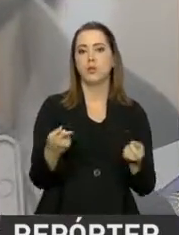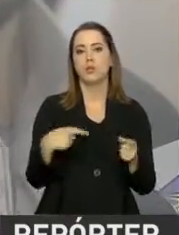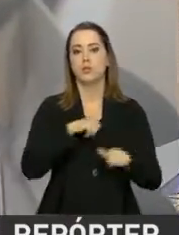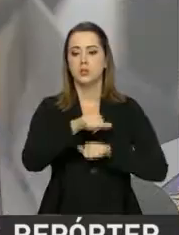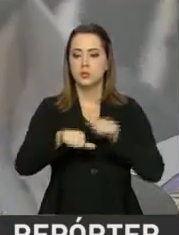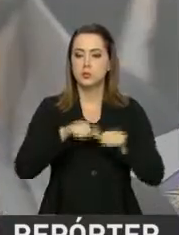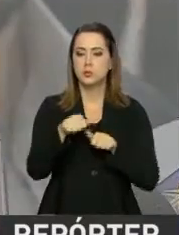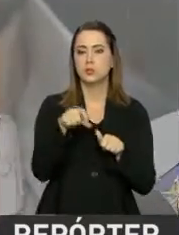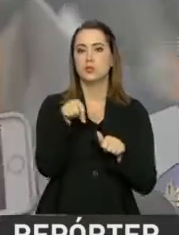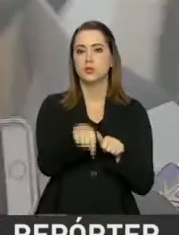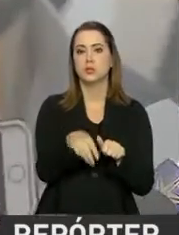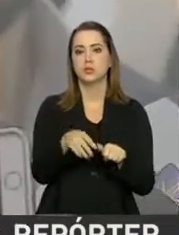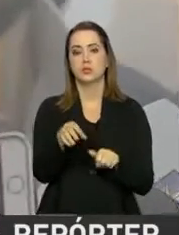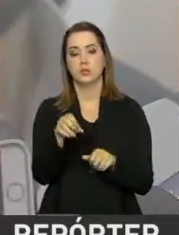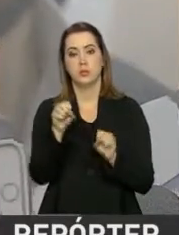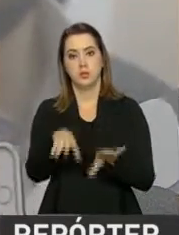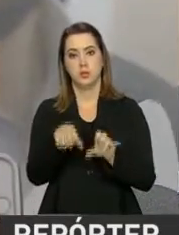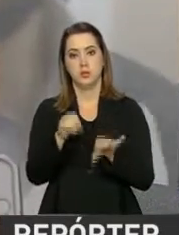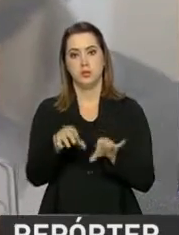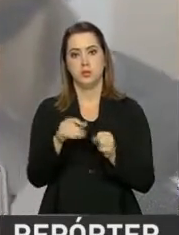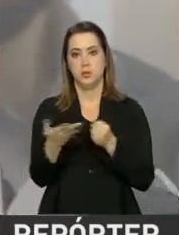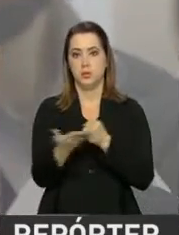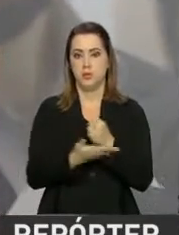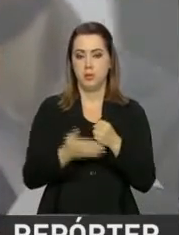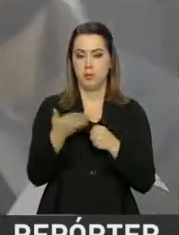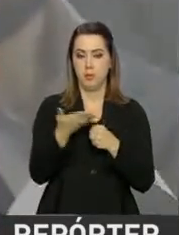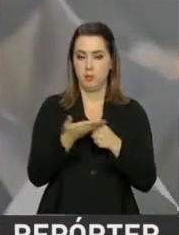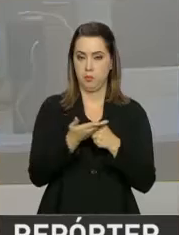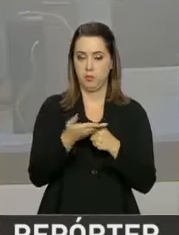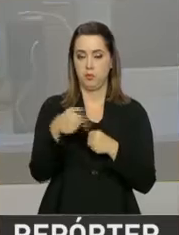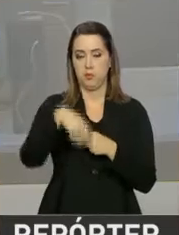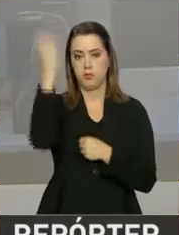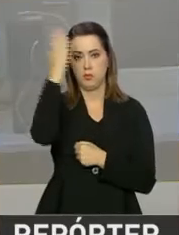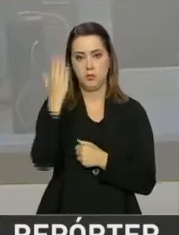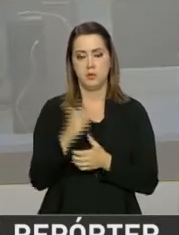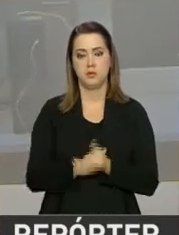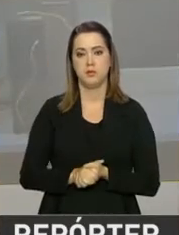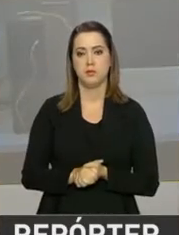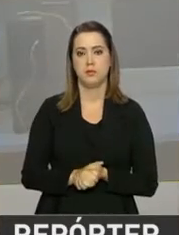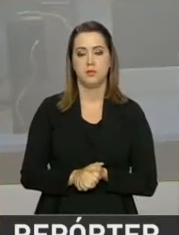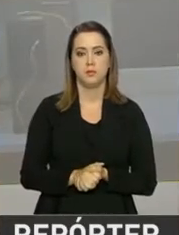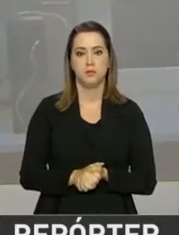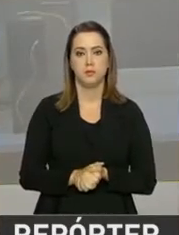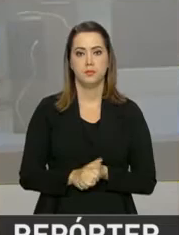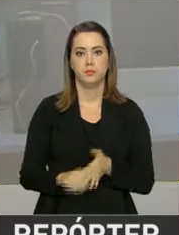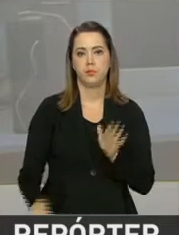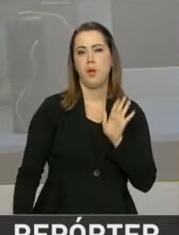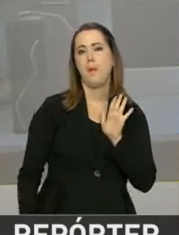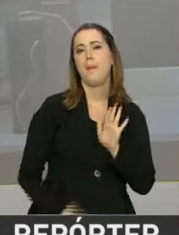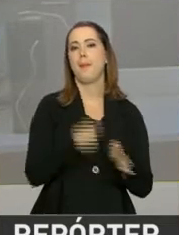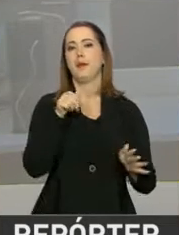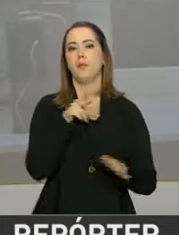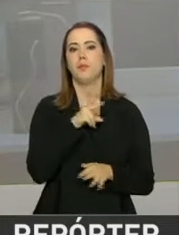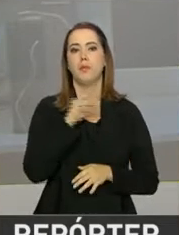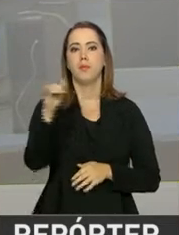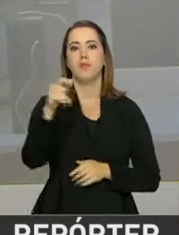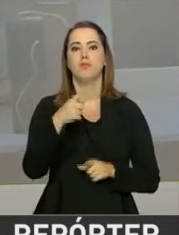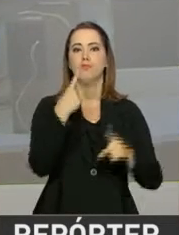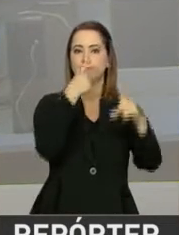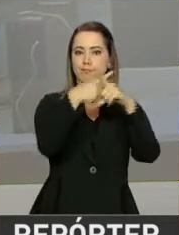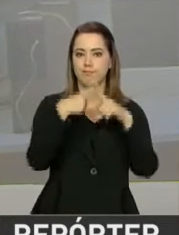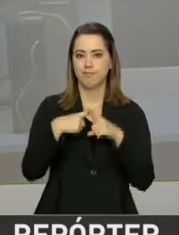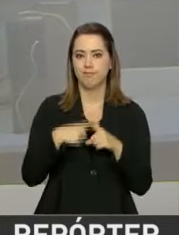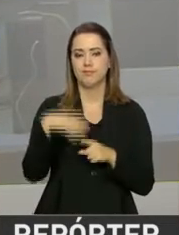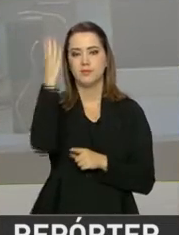das modificações na educação de nível médio no no Brasil o primeiro dia de competições e o